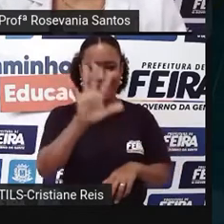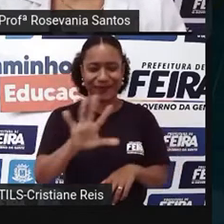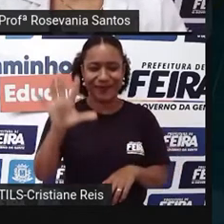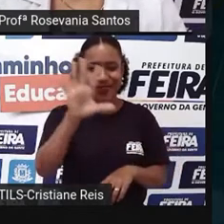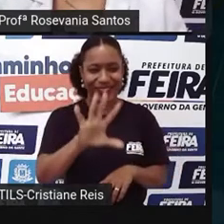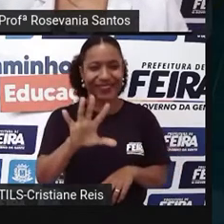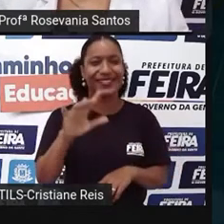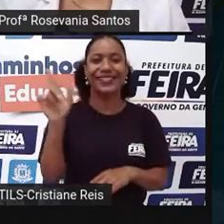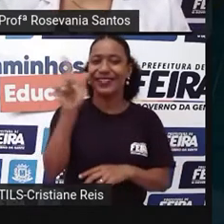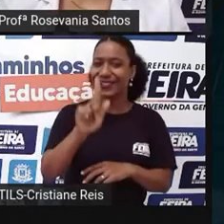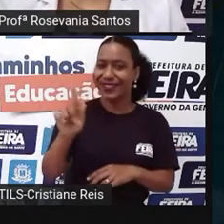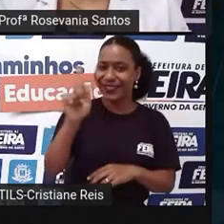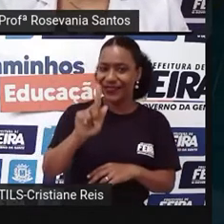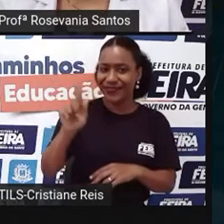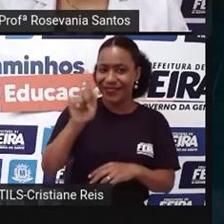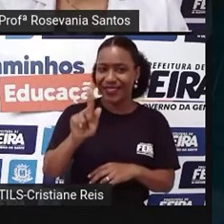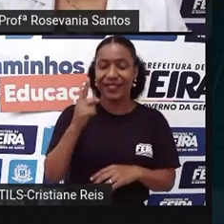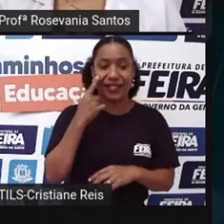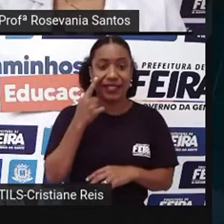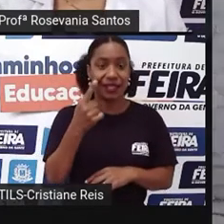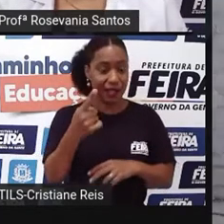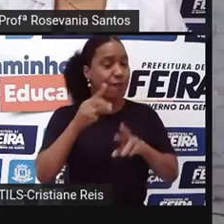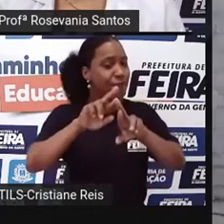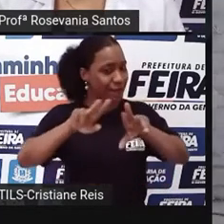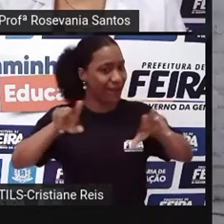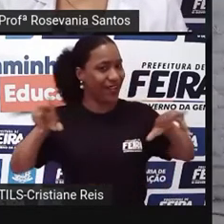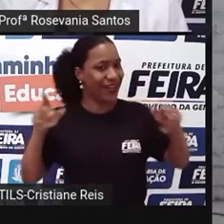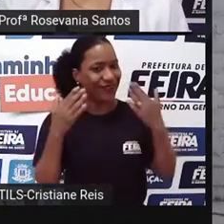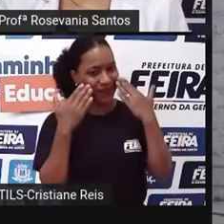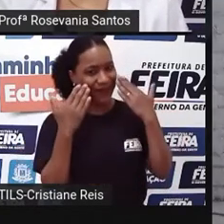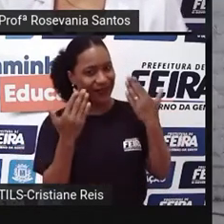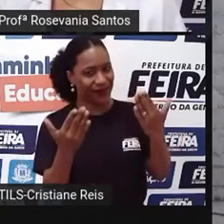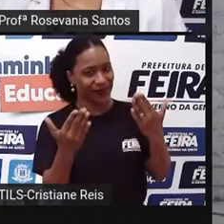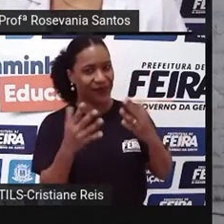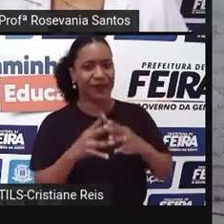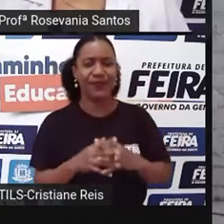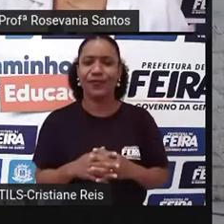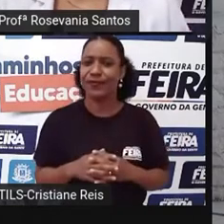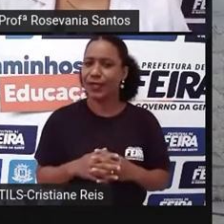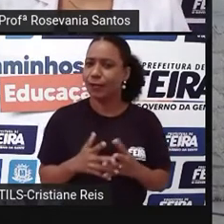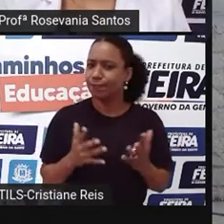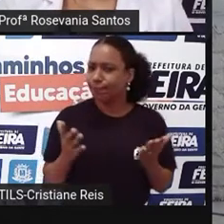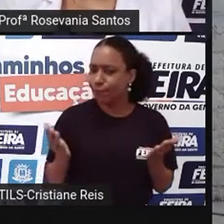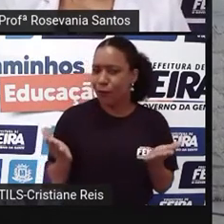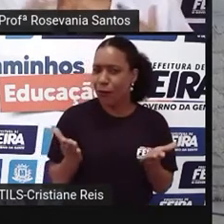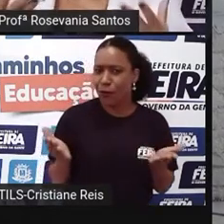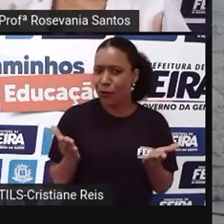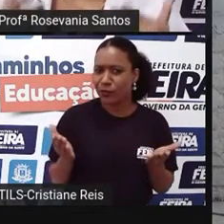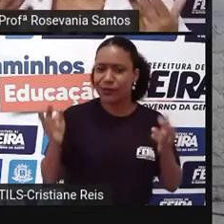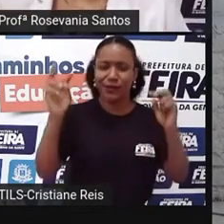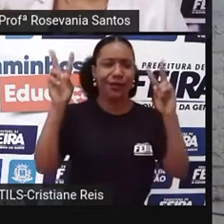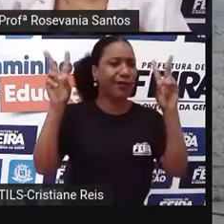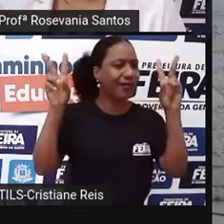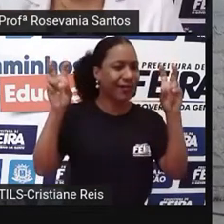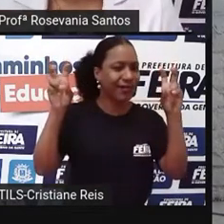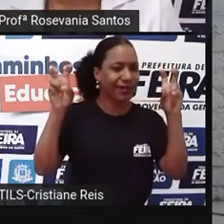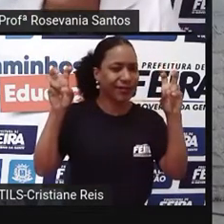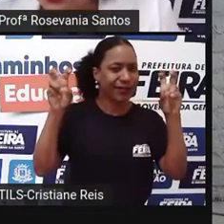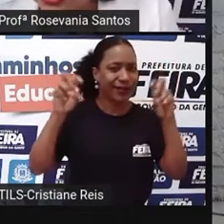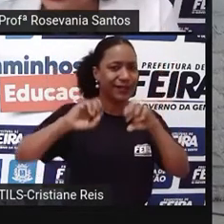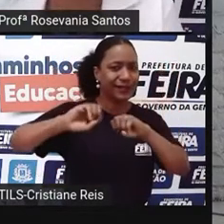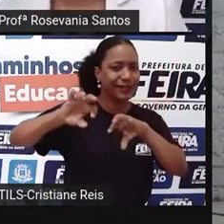trabalhar geografia sem essas imagens, né? Então vamos lá. Bom, qual será, né, o tema da nossa aula